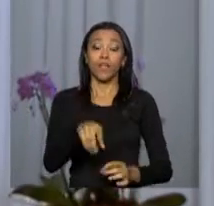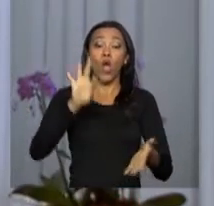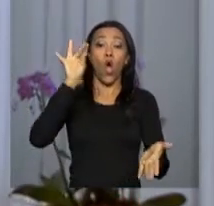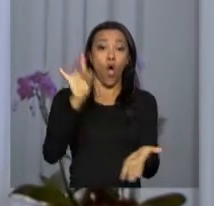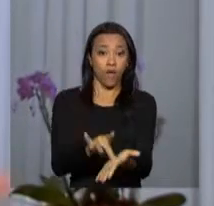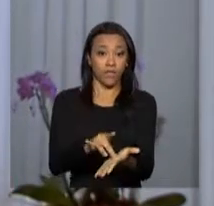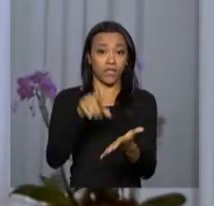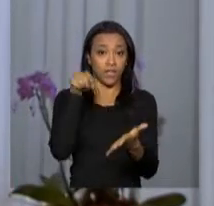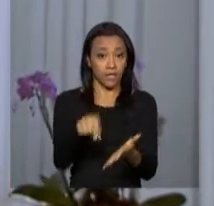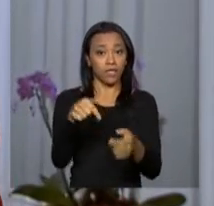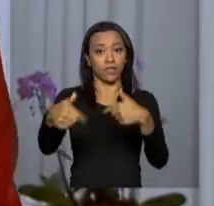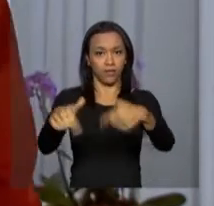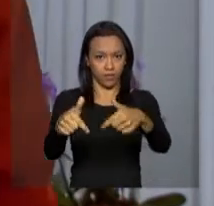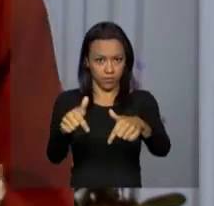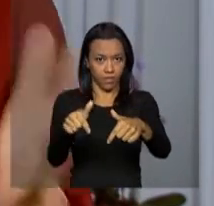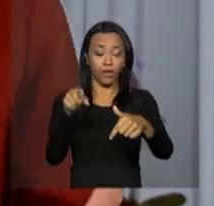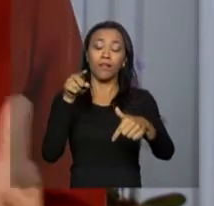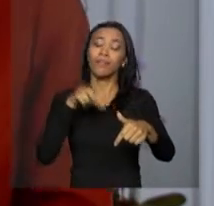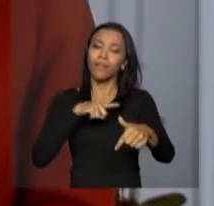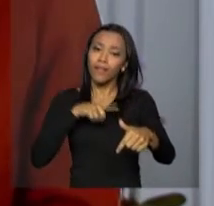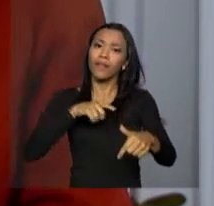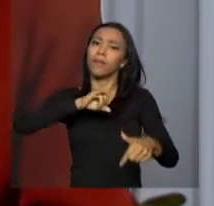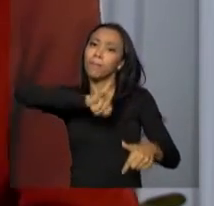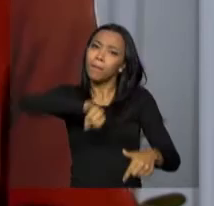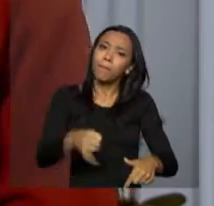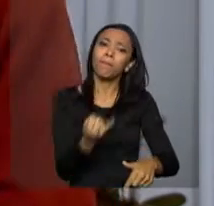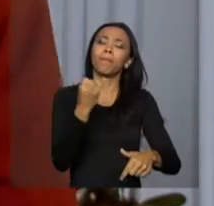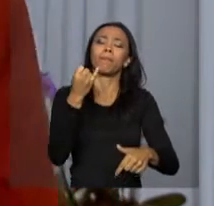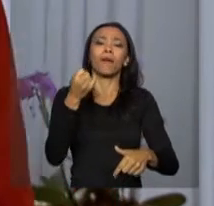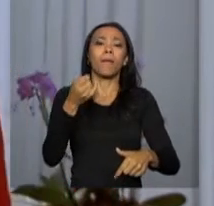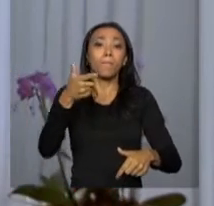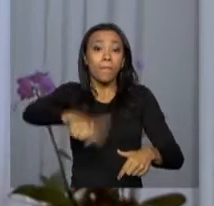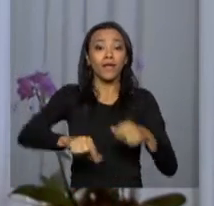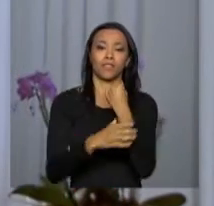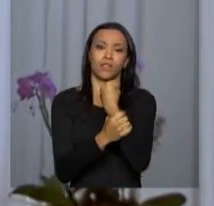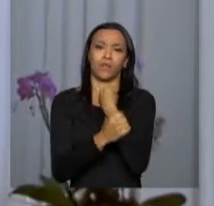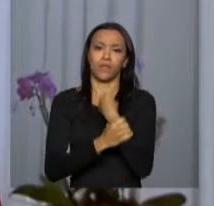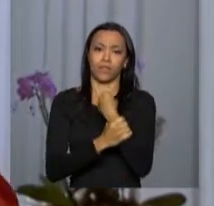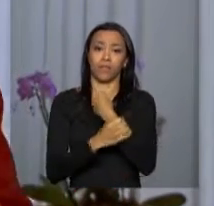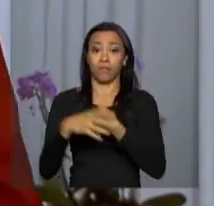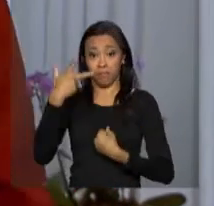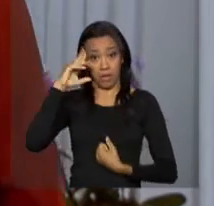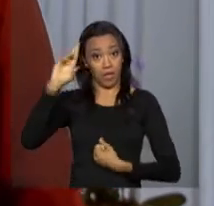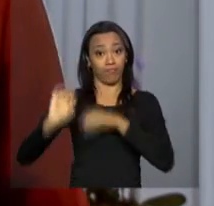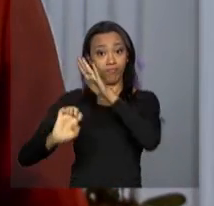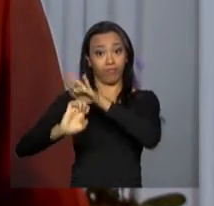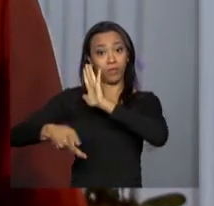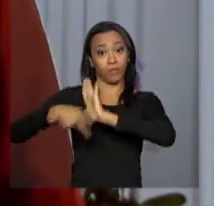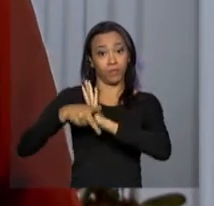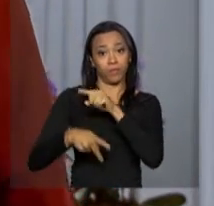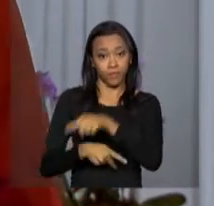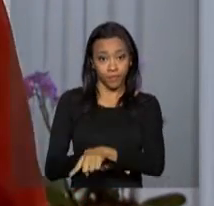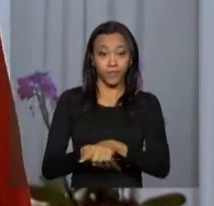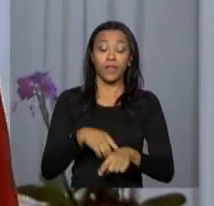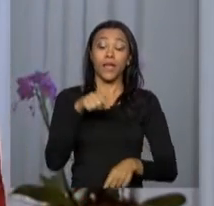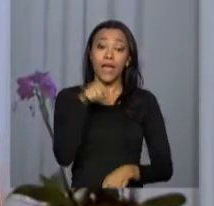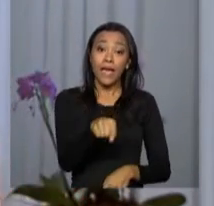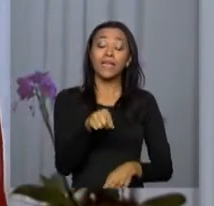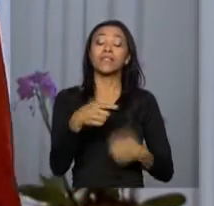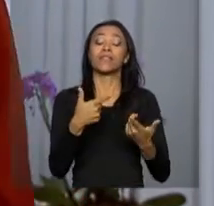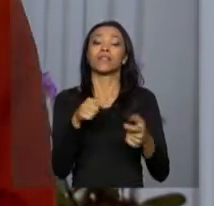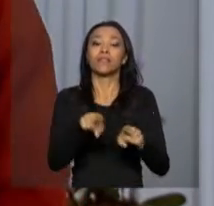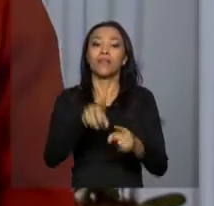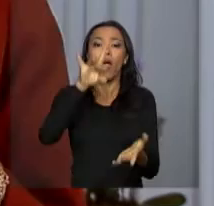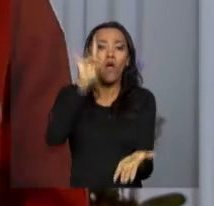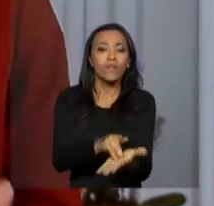terceirização significa também maior segurança para o empregador. A regulamentação do trabalho terceirizado,